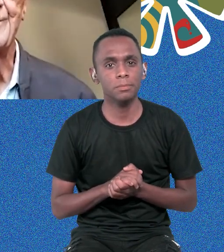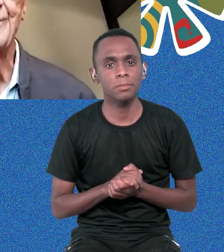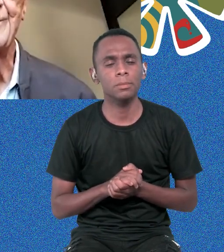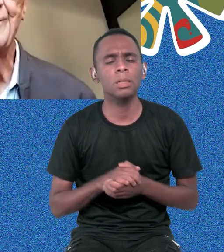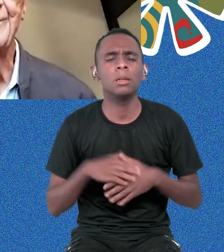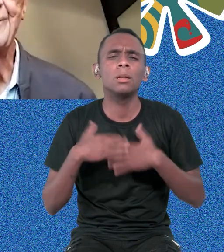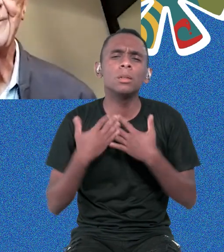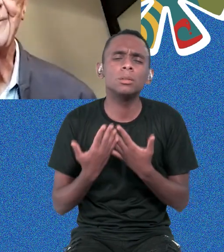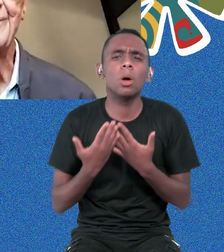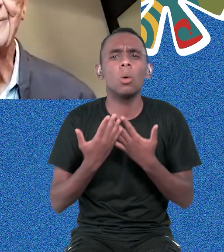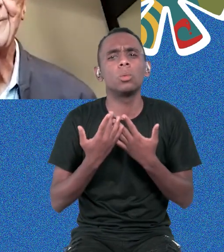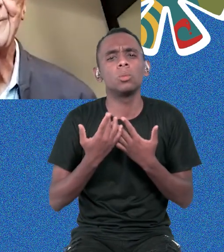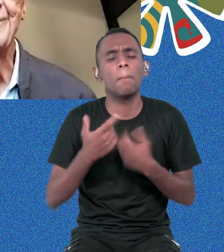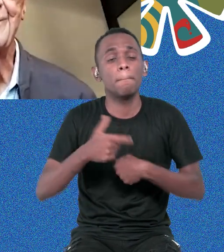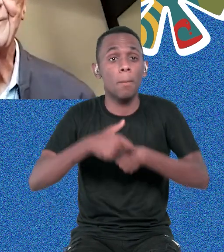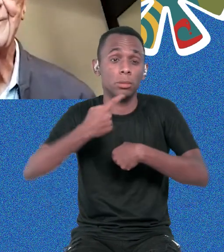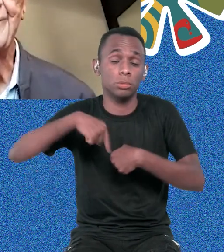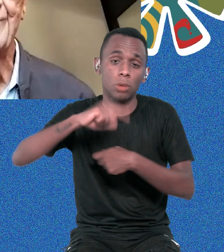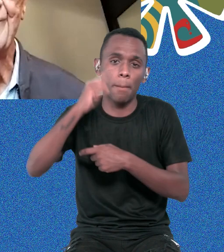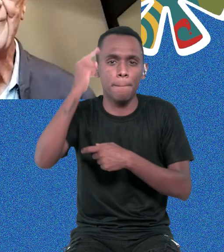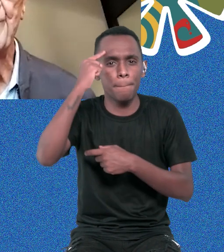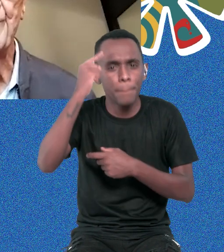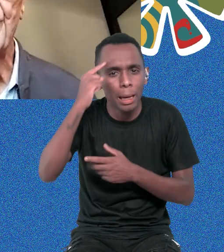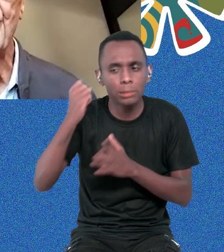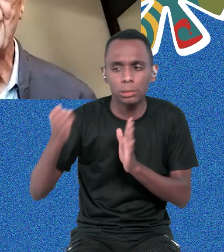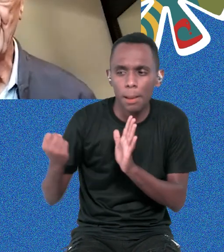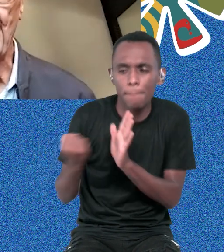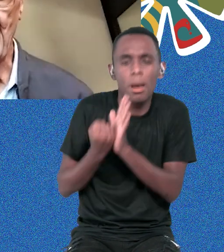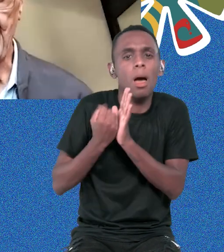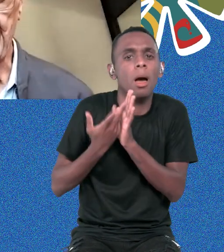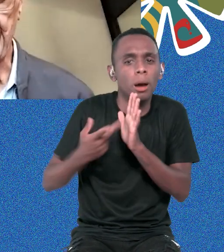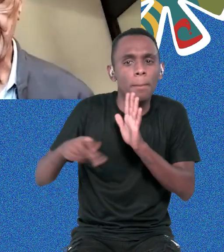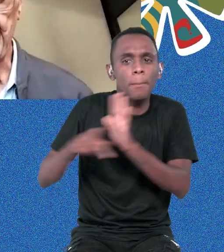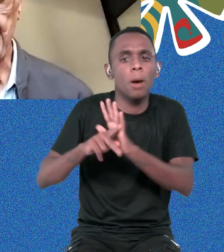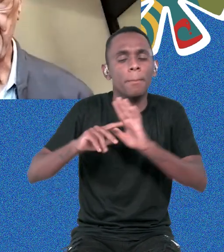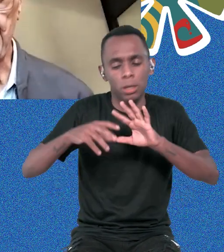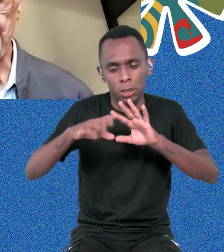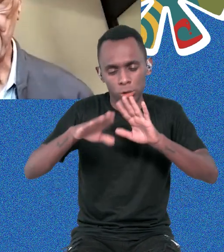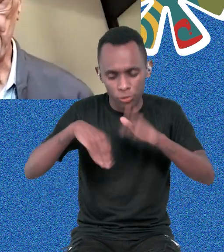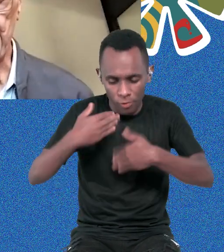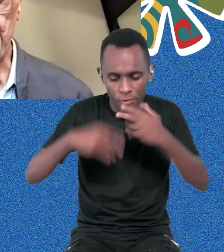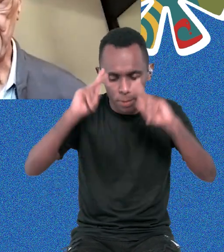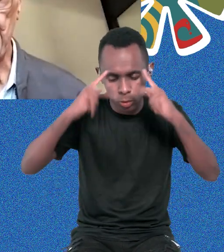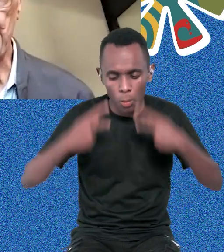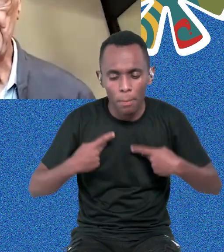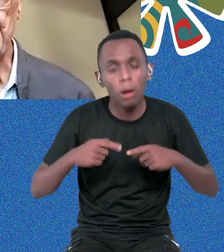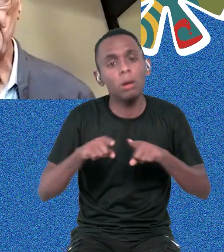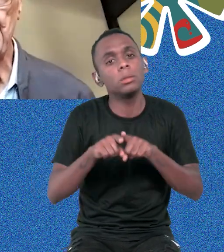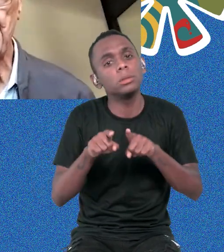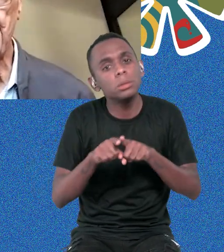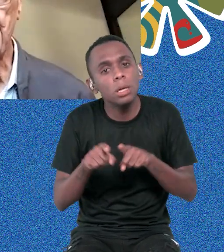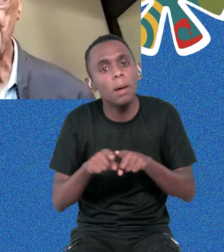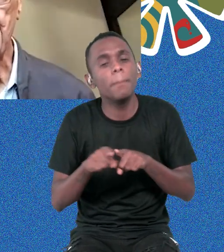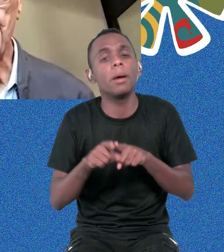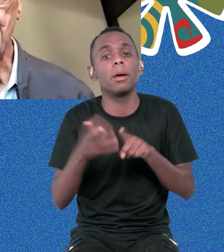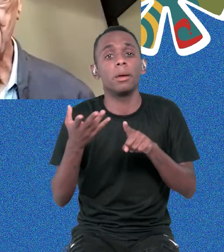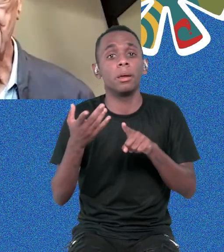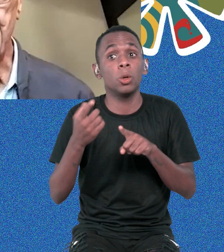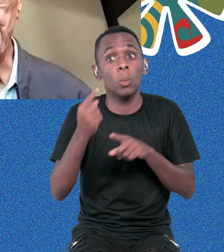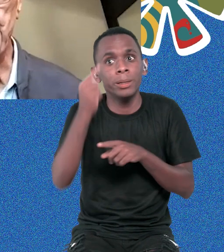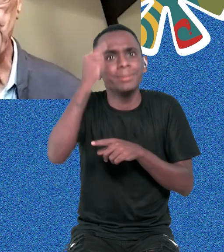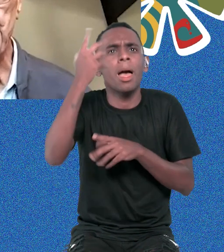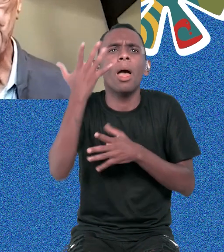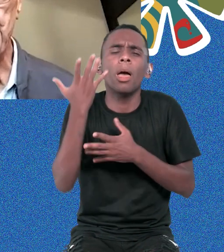Quando a gente pensa, então, nessas matrizes de formação humana, nessas vivências e